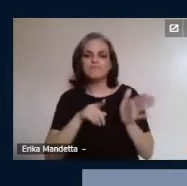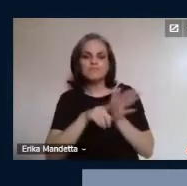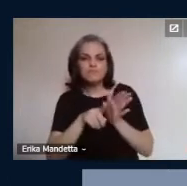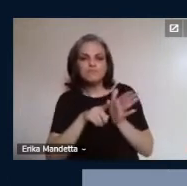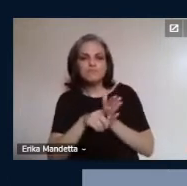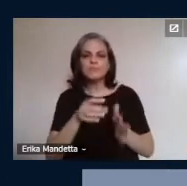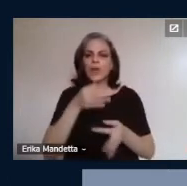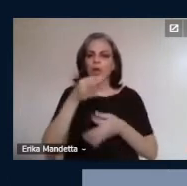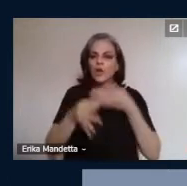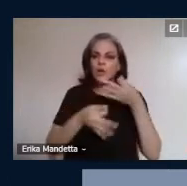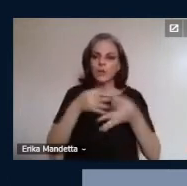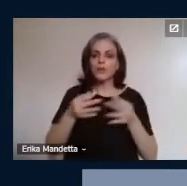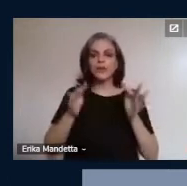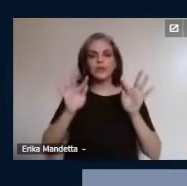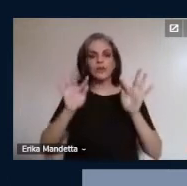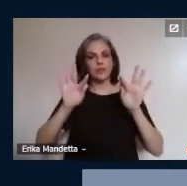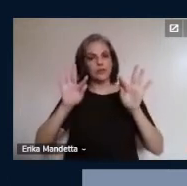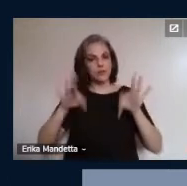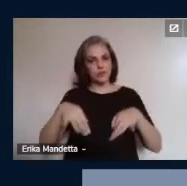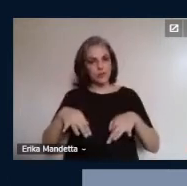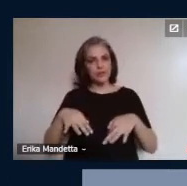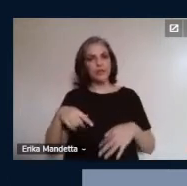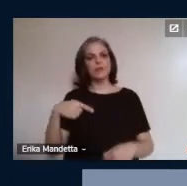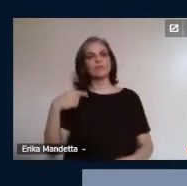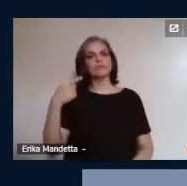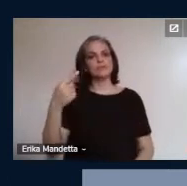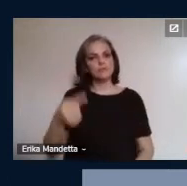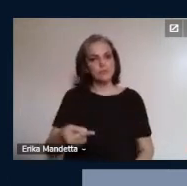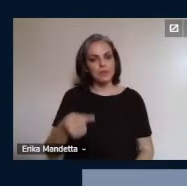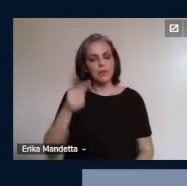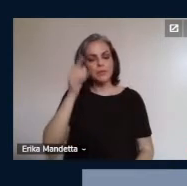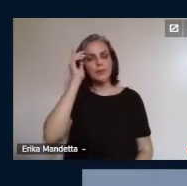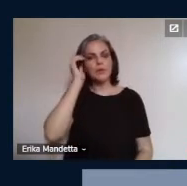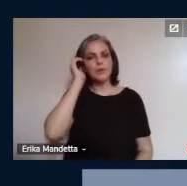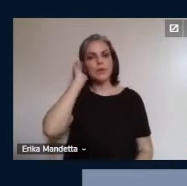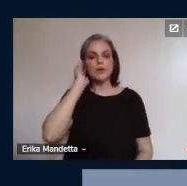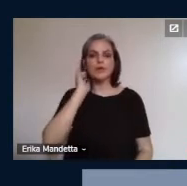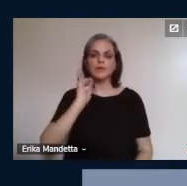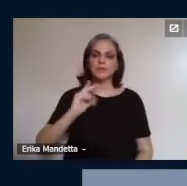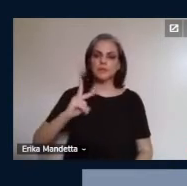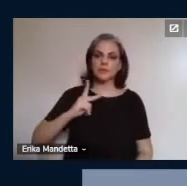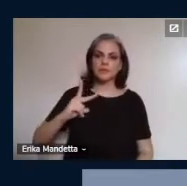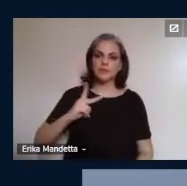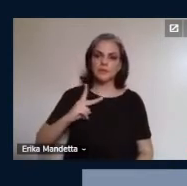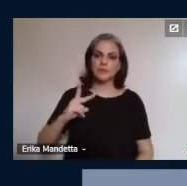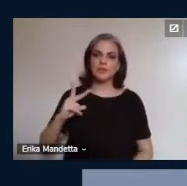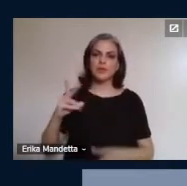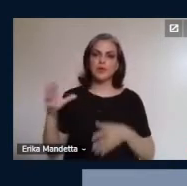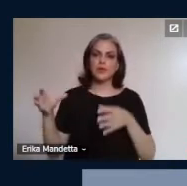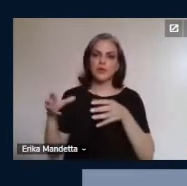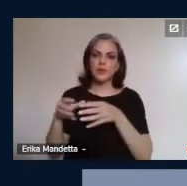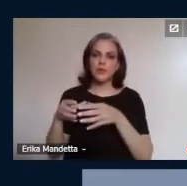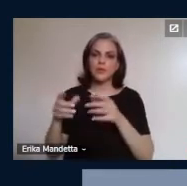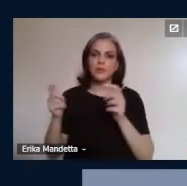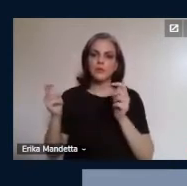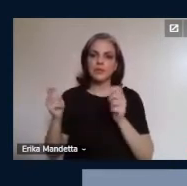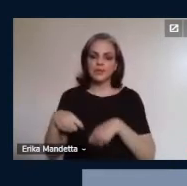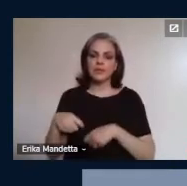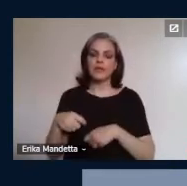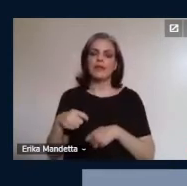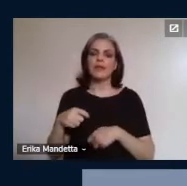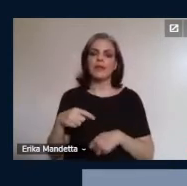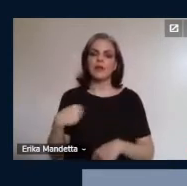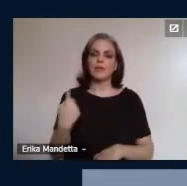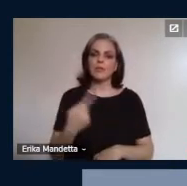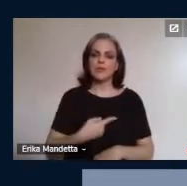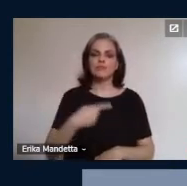nós teremos, então, uma sala privada para a qual o Abrantes vai nos levar para a